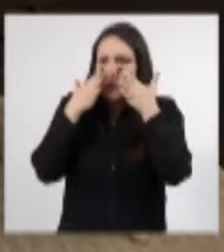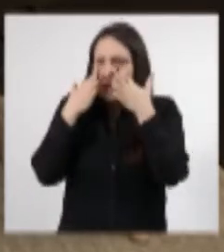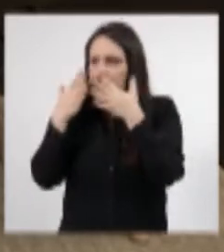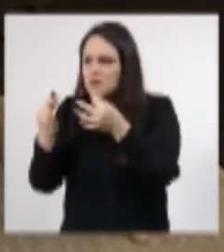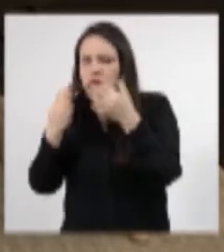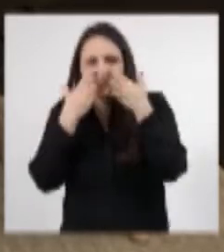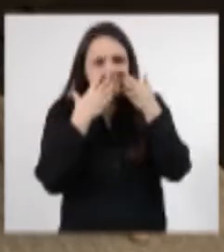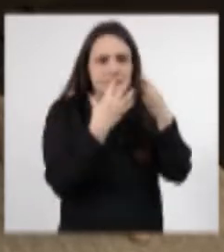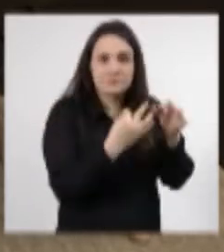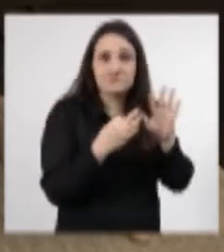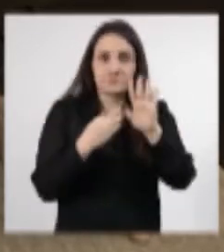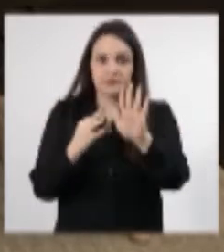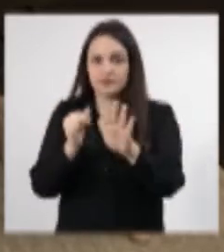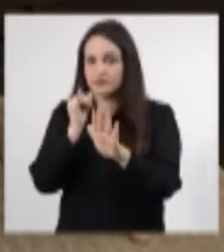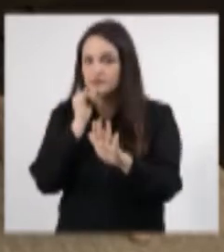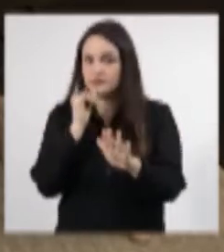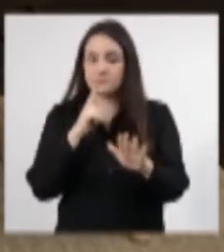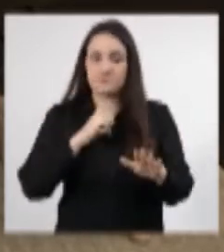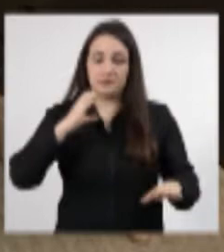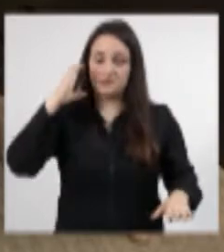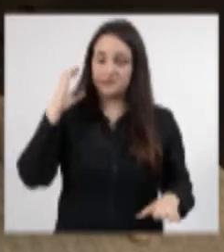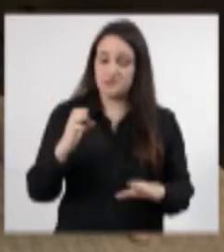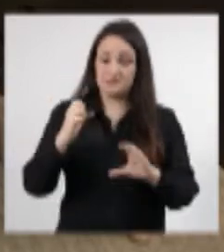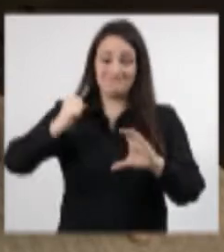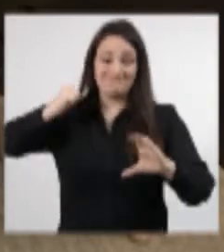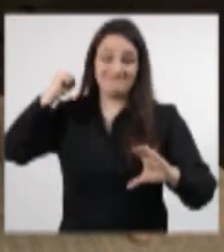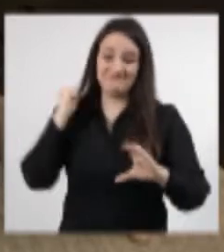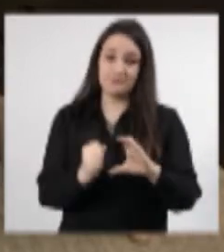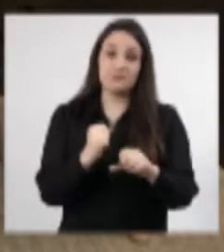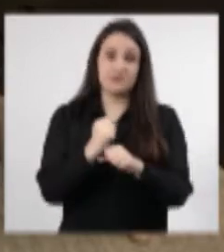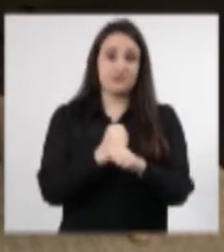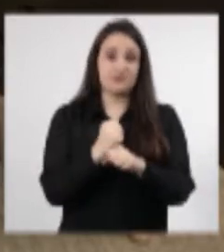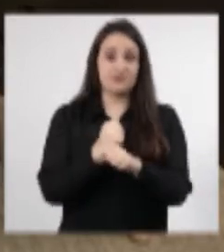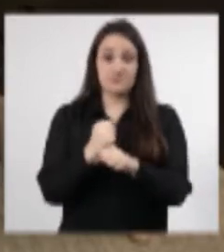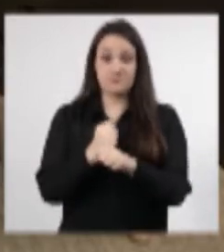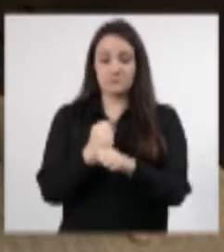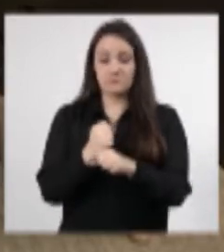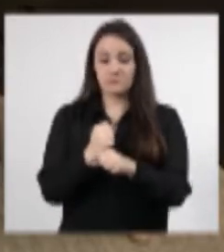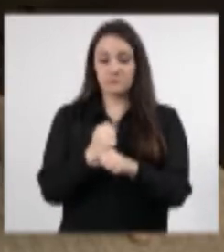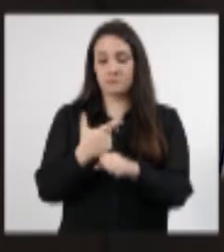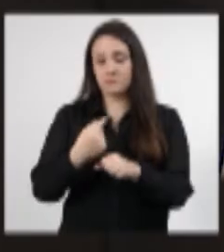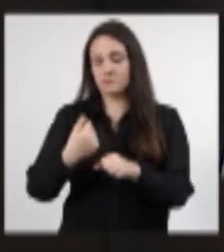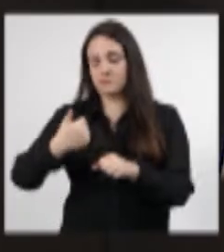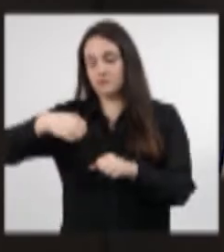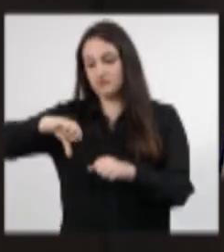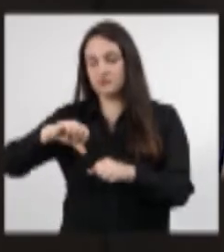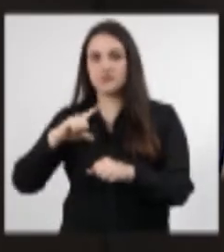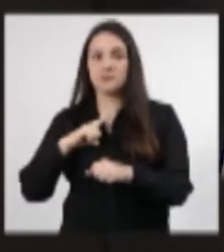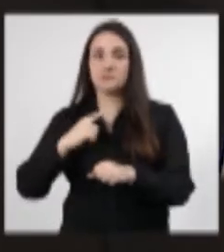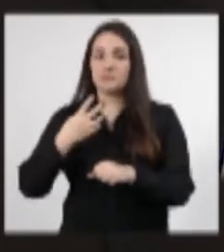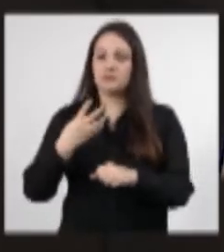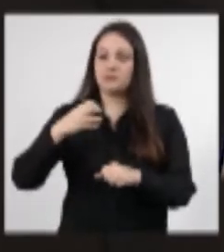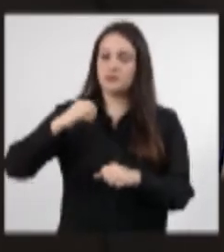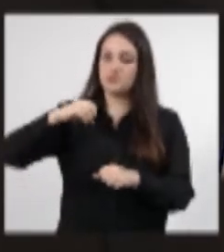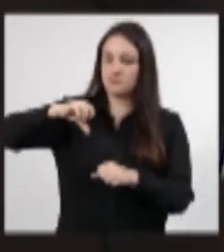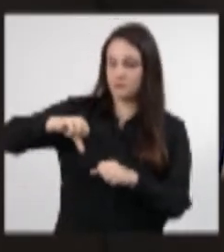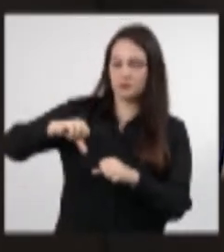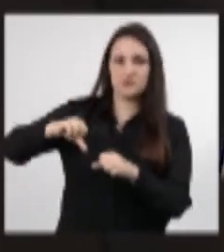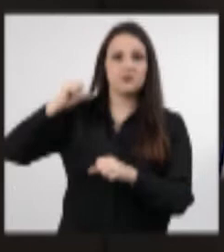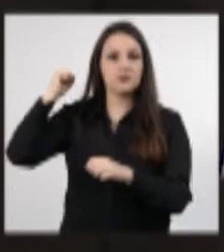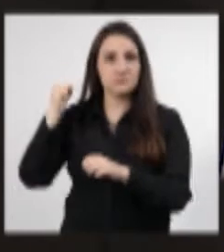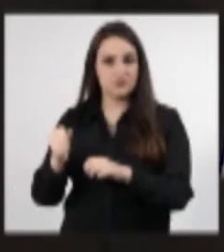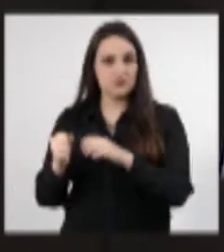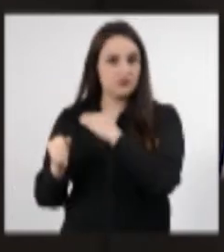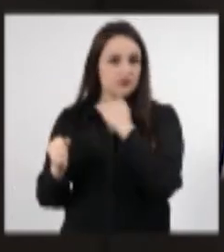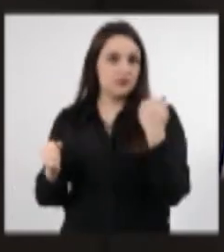olhar diferenciado? Se eu comparar os crimes de homicídio no estado de Mato Grosso do Sul, no ano de 2019, em que tivemos